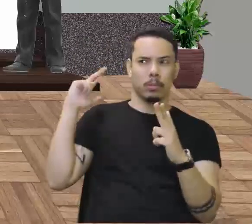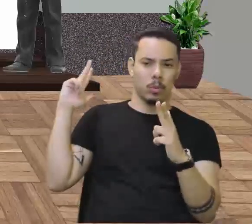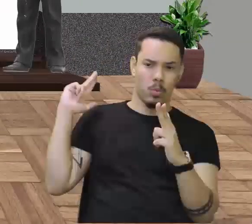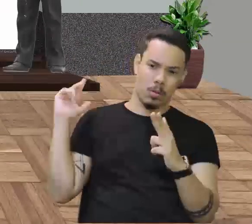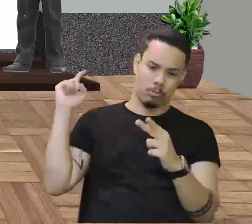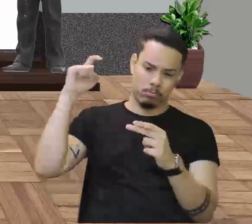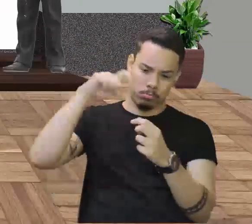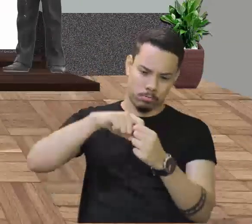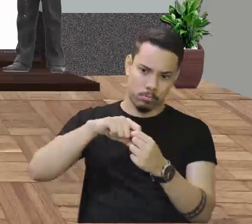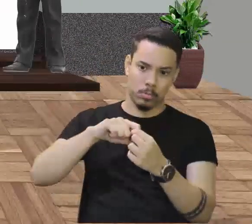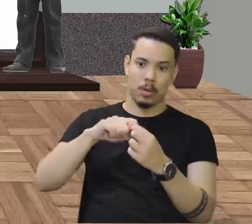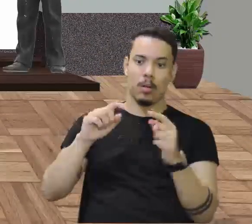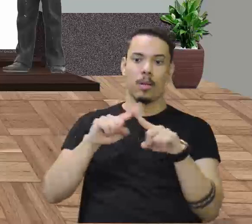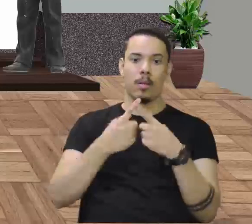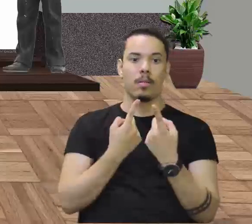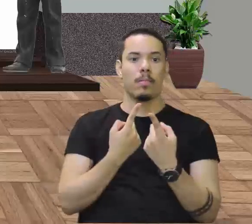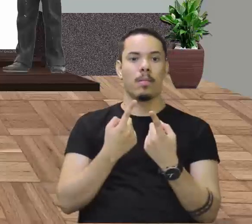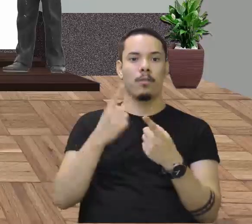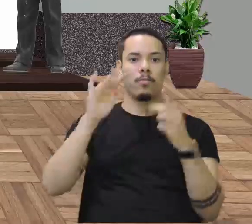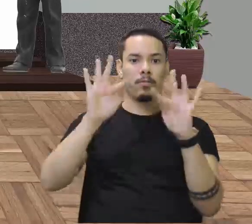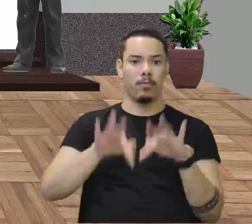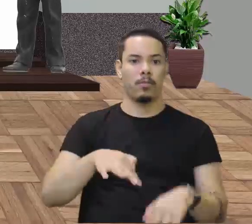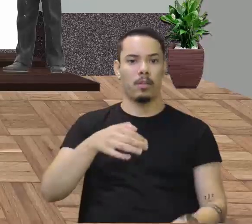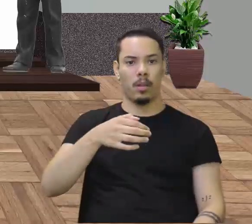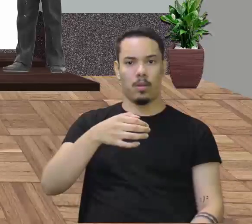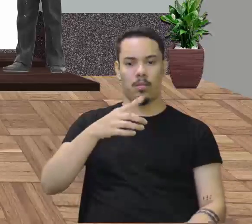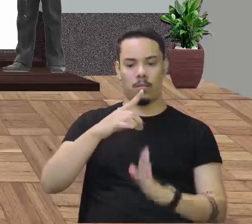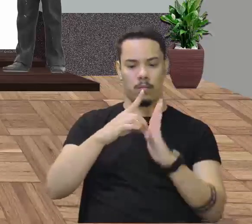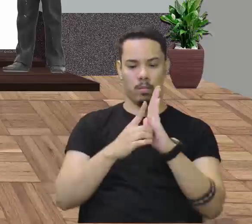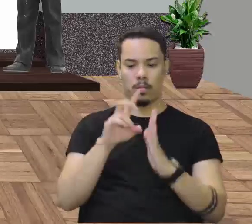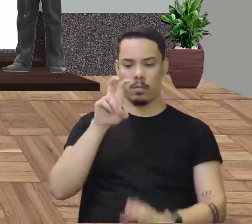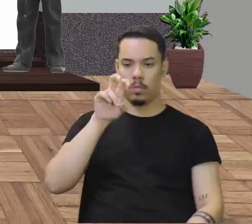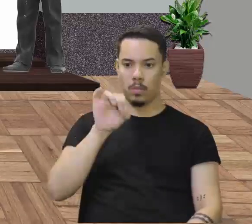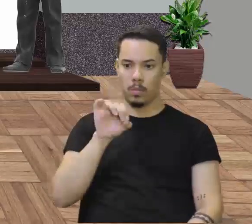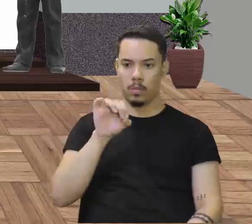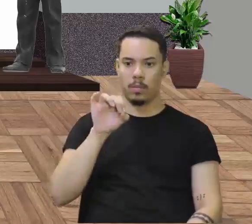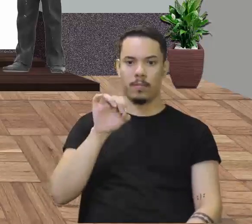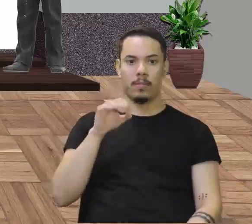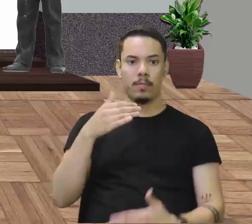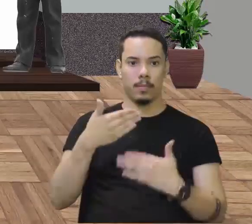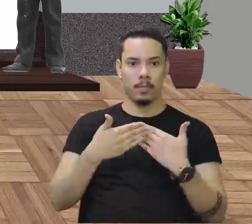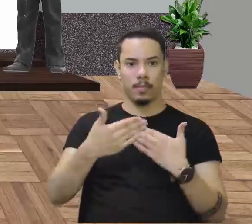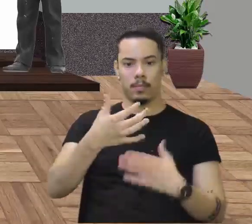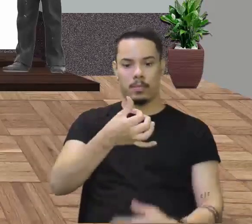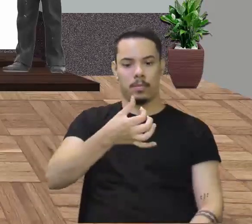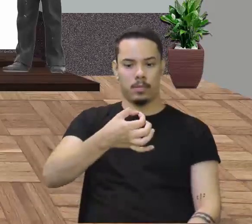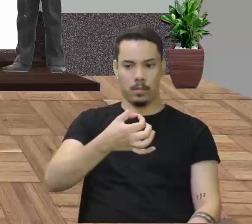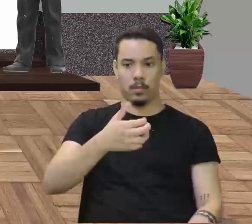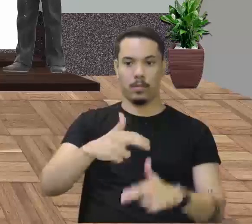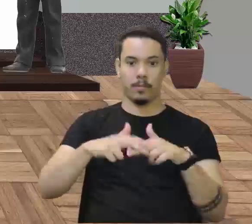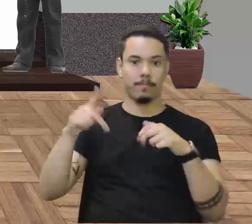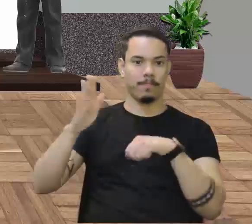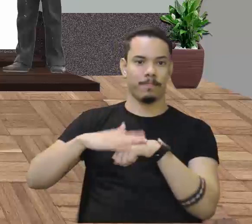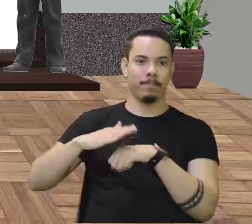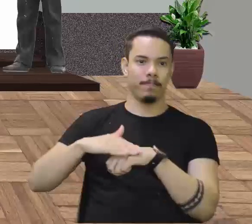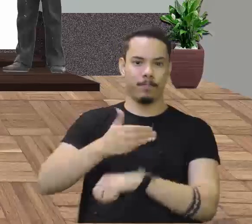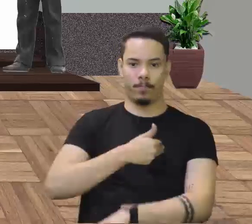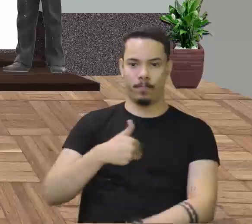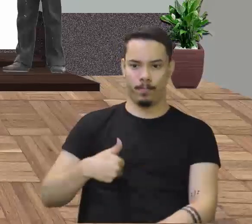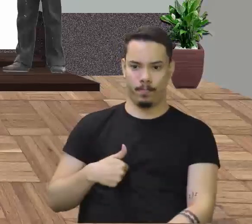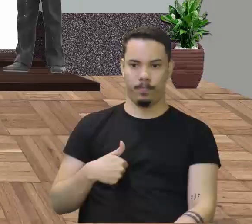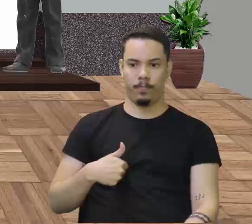ali no final da década de 50 para o início da década de 60. É ele que estará